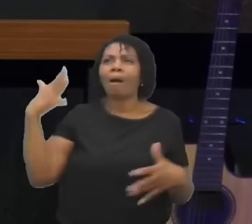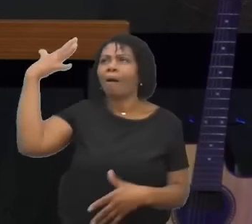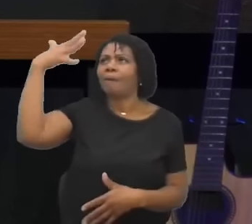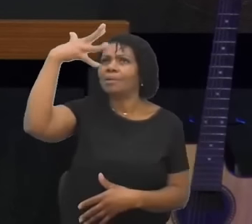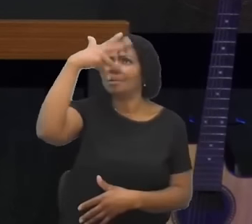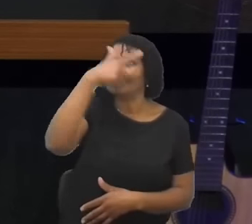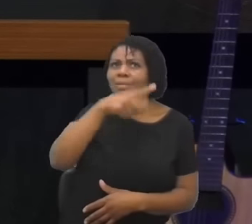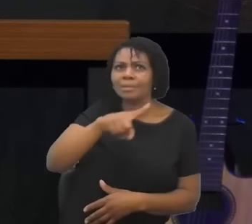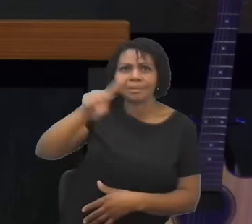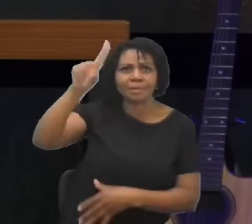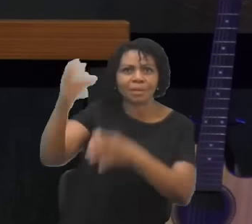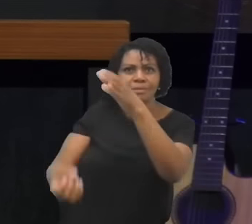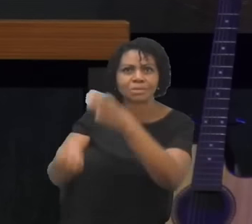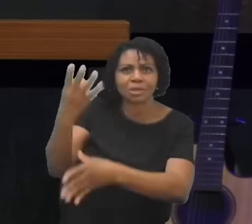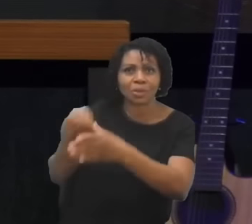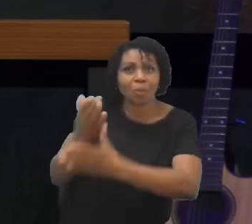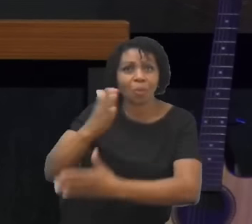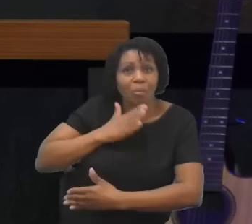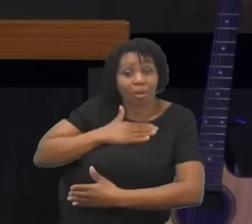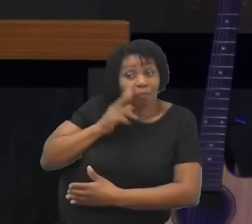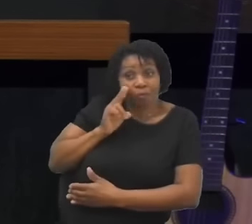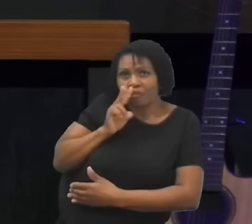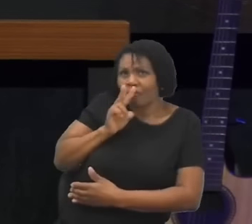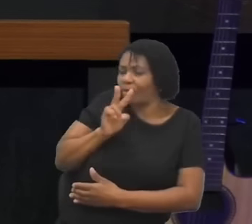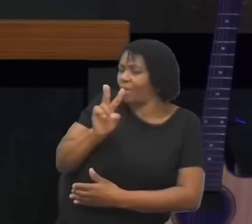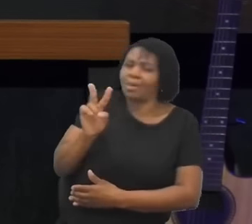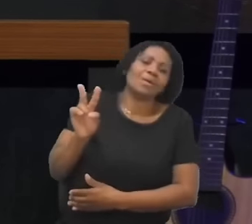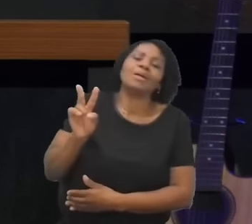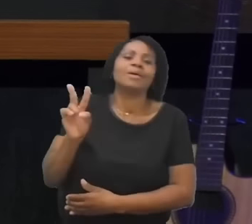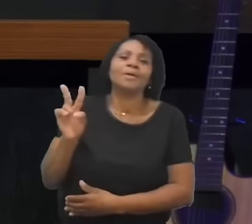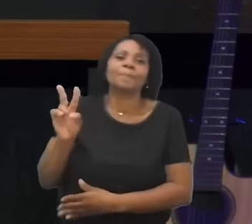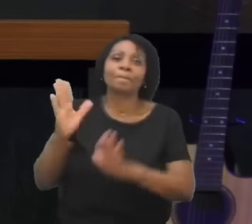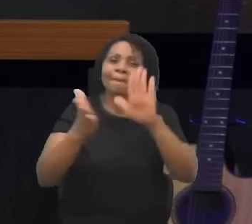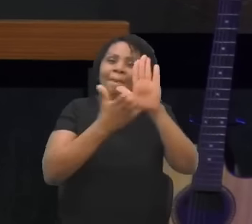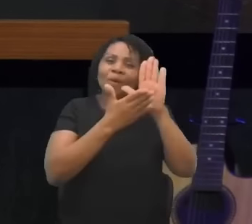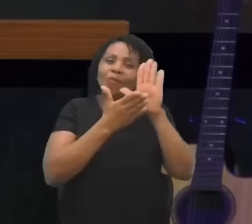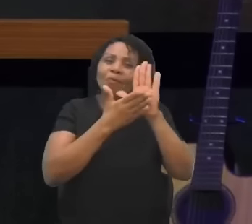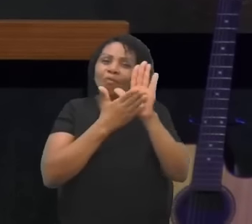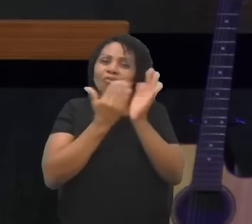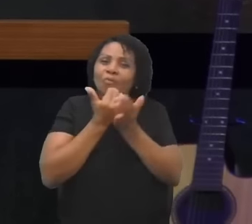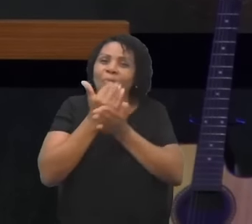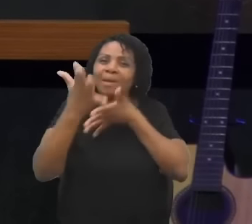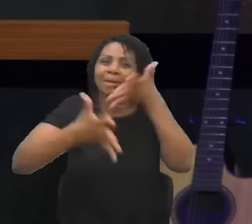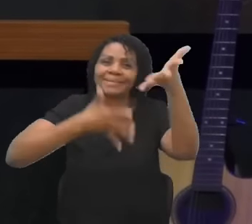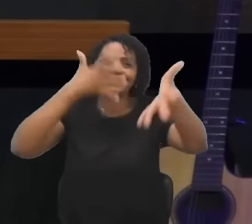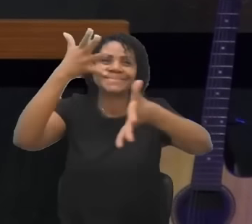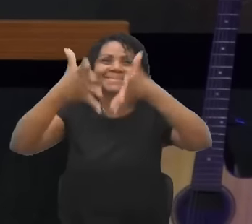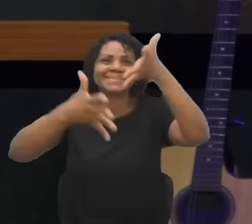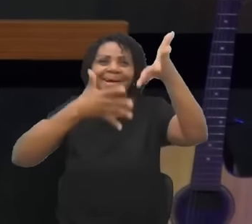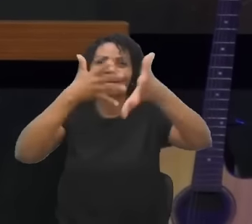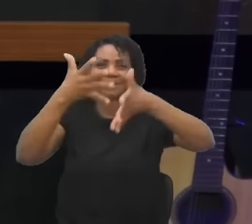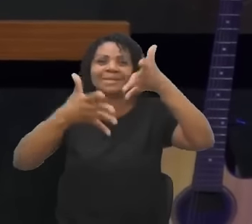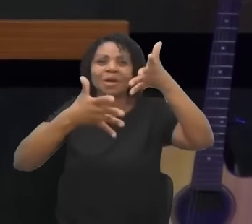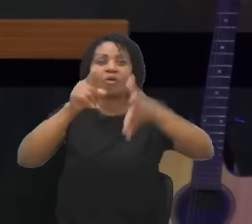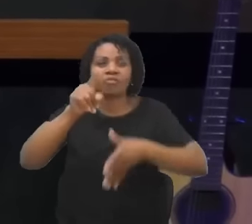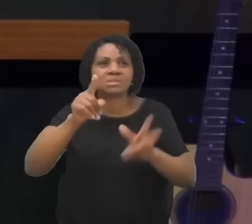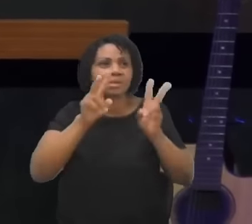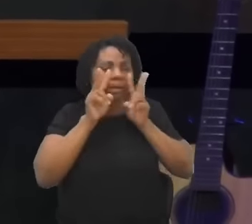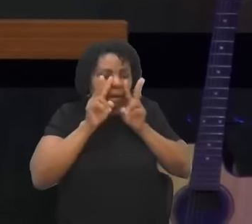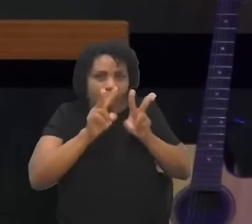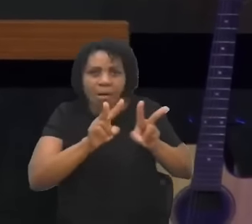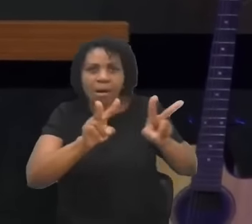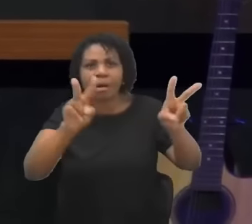linda, foi Deus que criou isso e foi para mim. Você está vendo como você, o louvor está saindo da tua boca, porque você viu